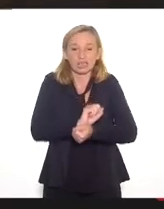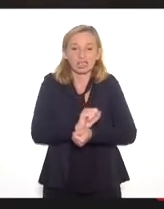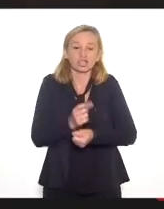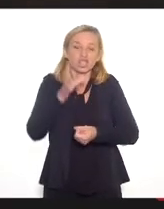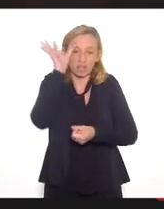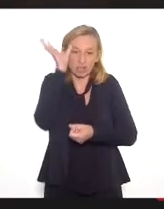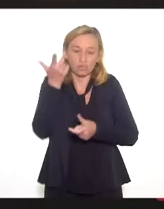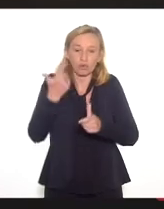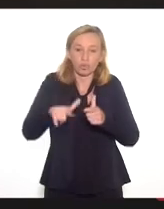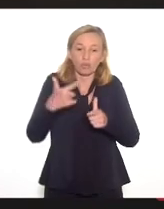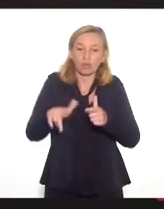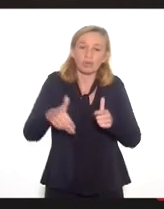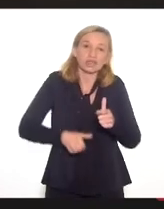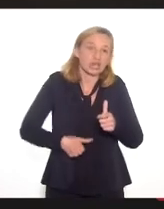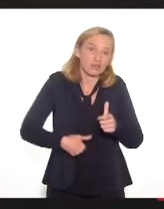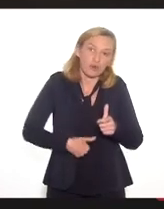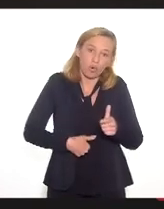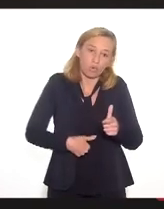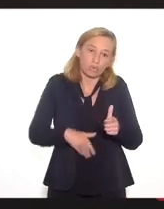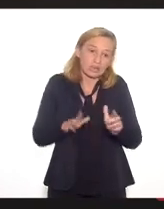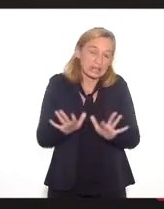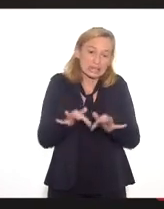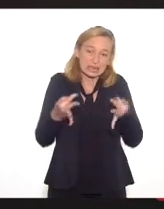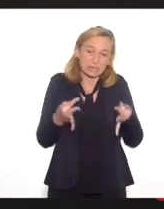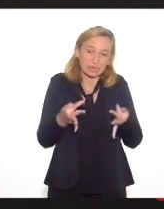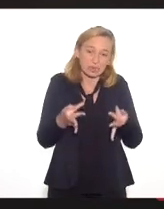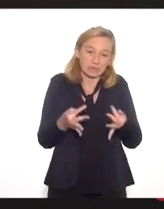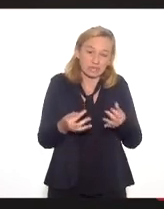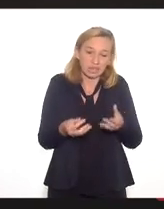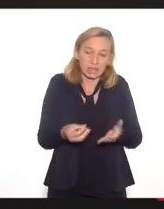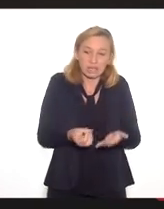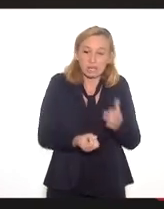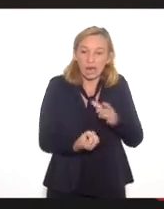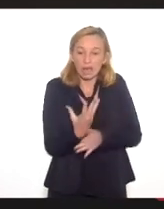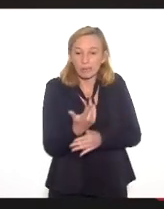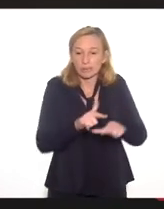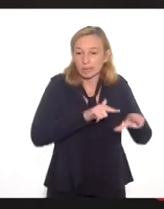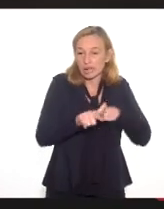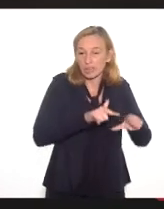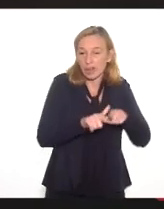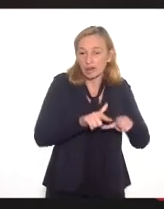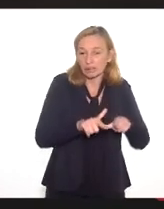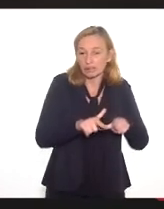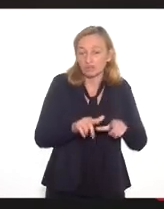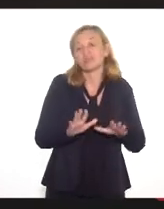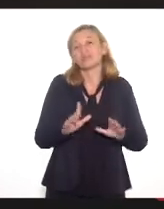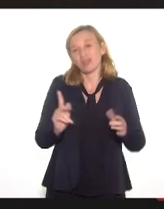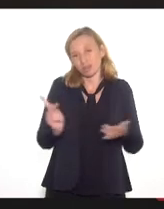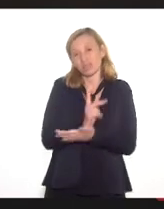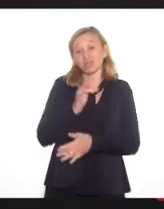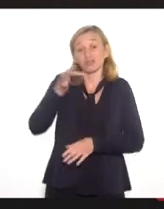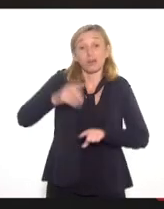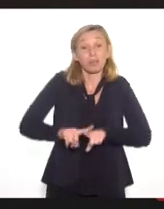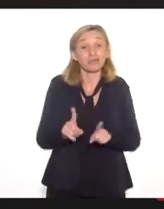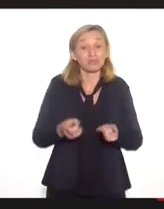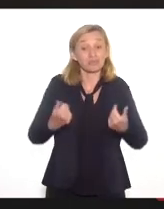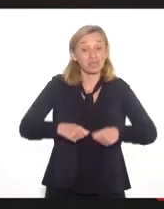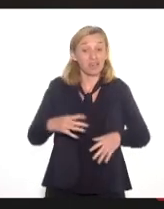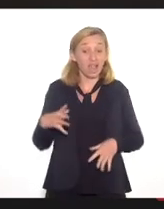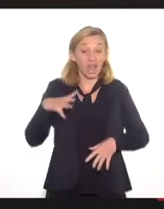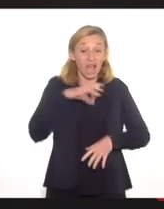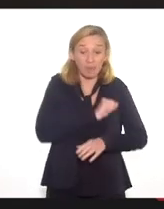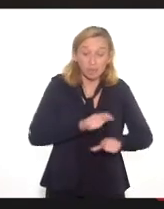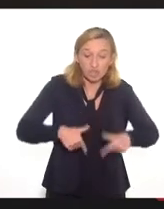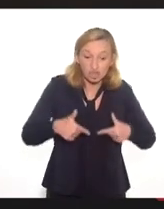resolver o problema da fome simplesmente gerando emprego e renda isso vai acontecer num futuro mas a gente precisa agir de imediato